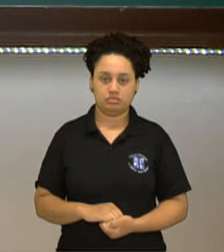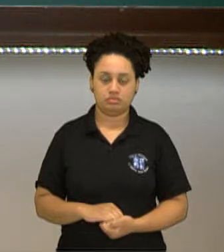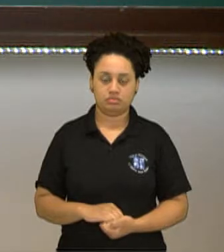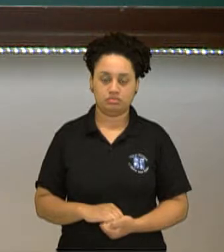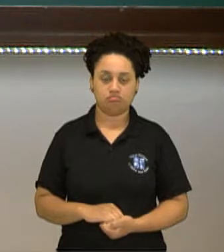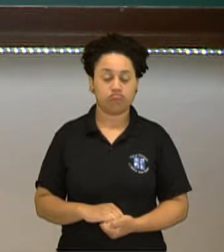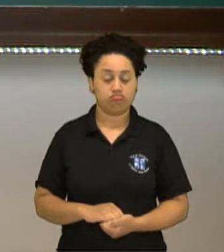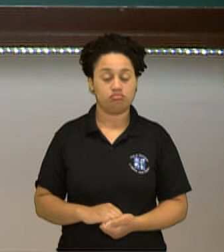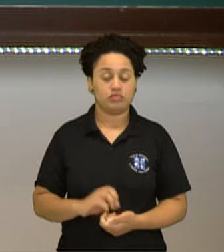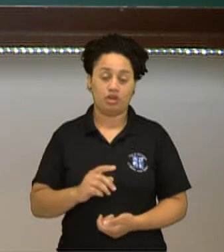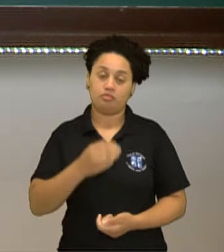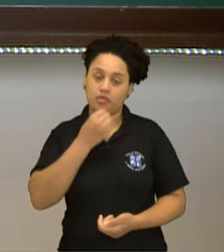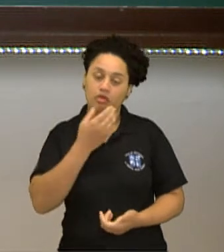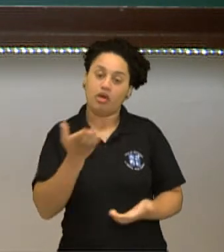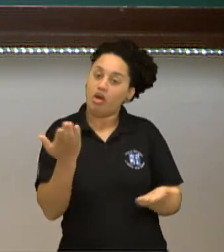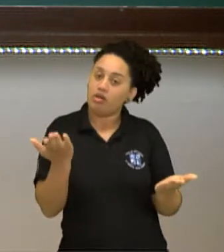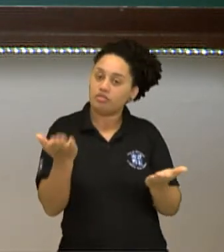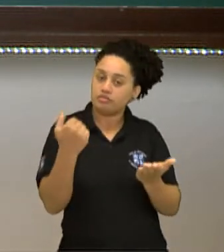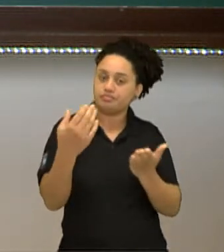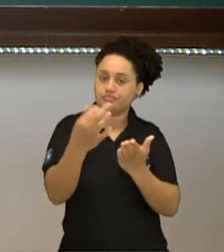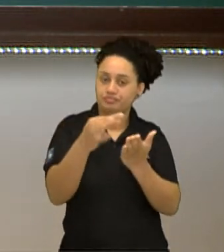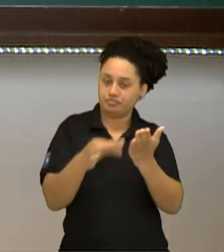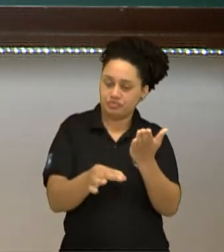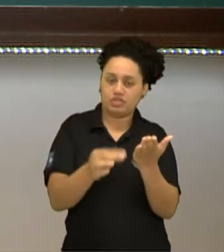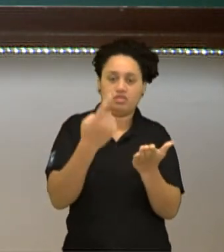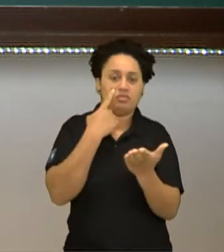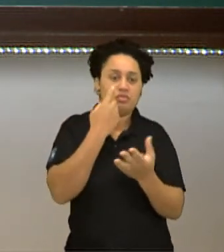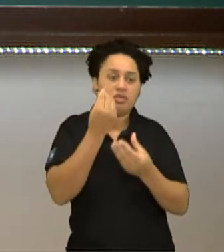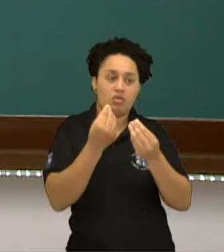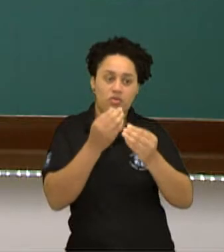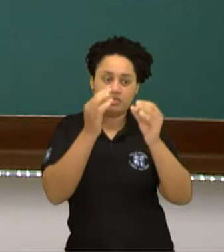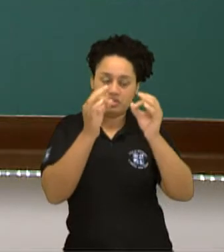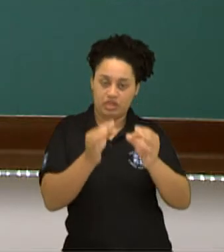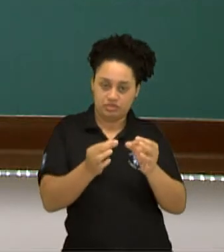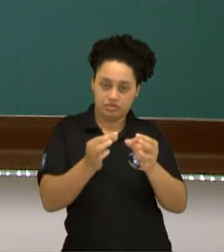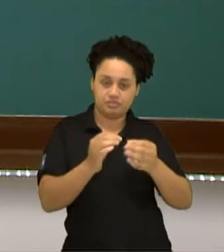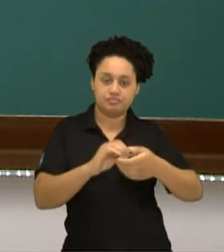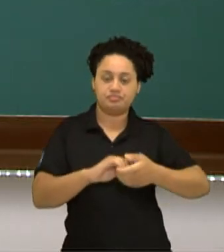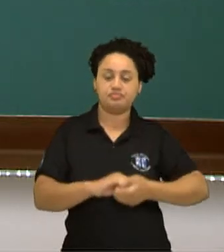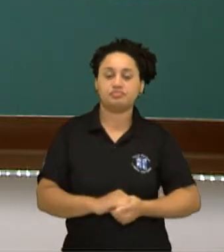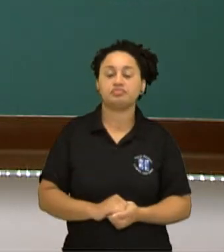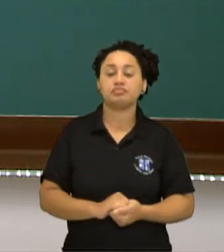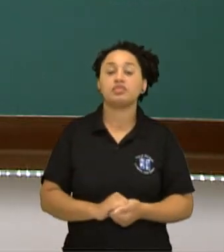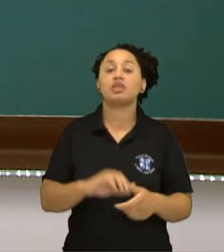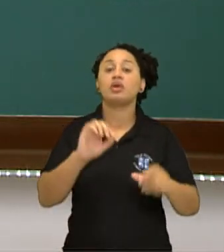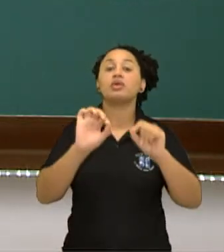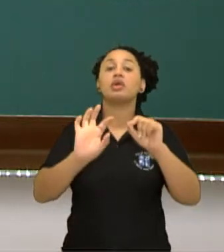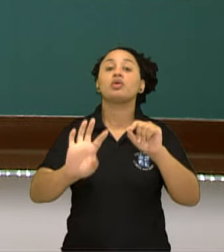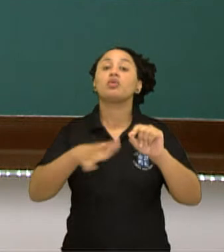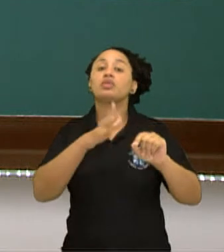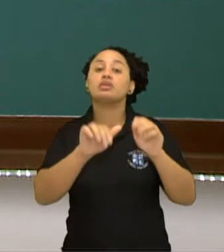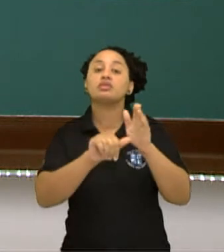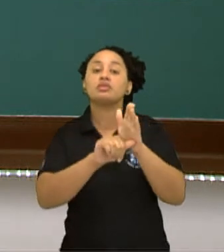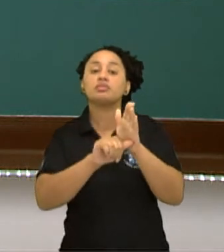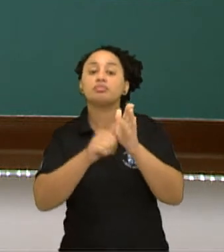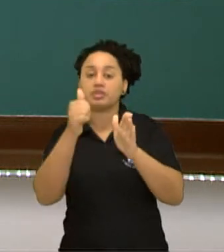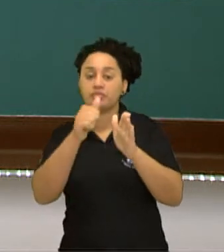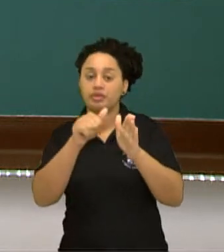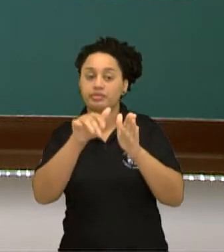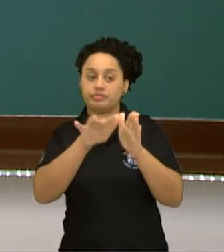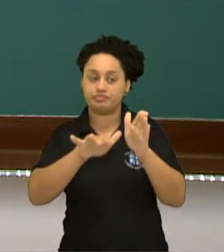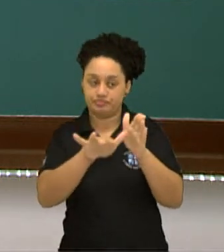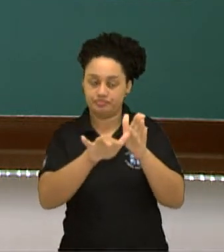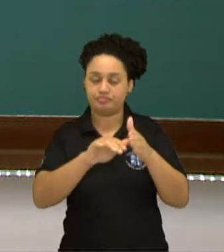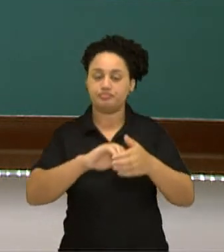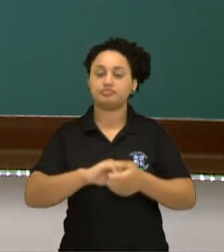Muito bem. A corrigir, vamos ver como que ficou a sequência correta aqui? O que acontece primeiro, então? A gente vai lendo